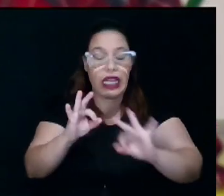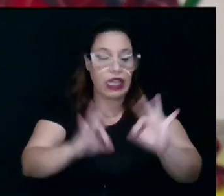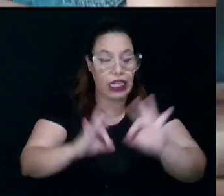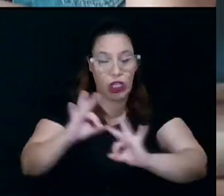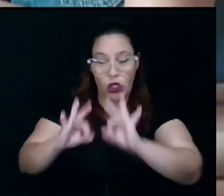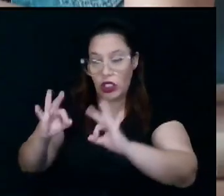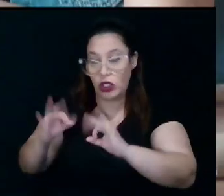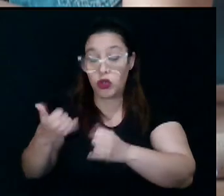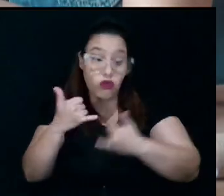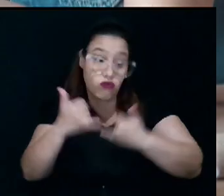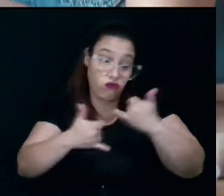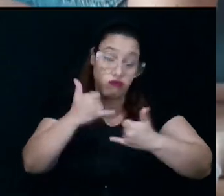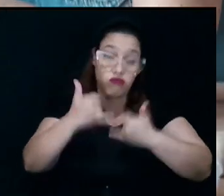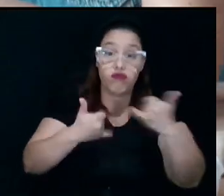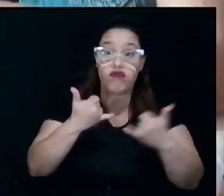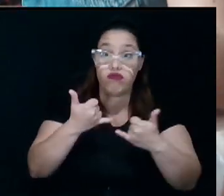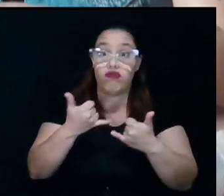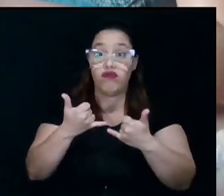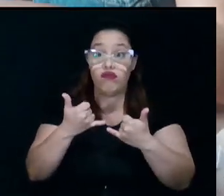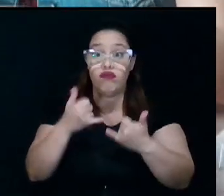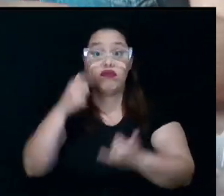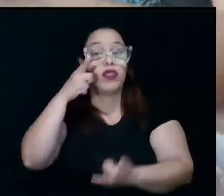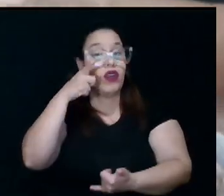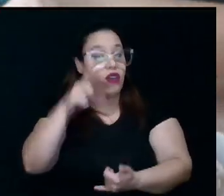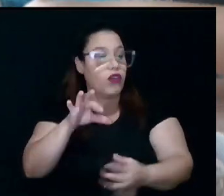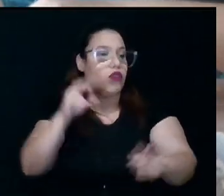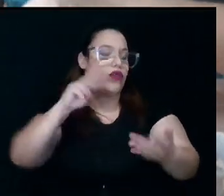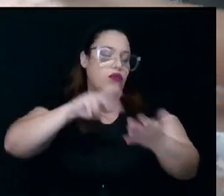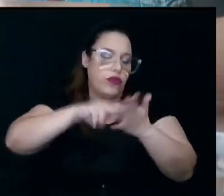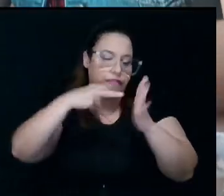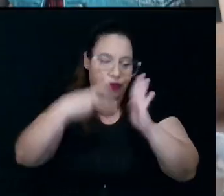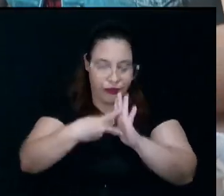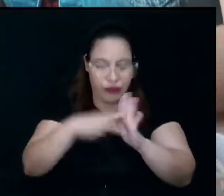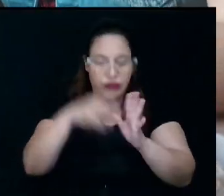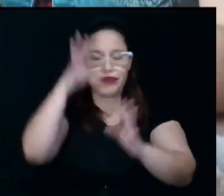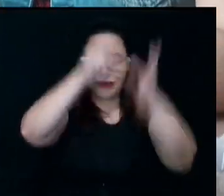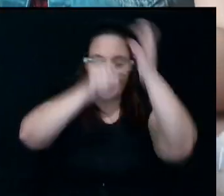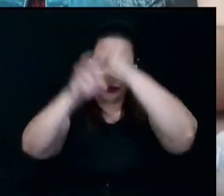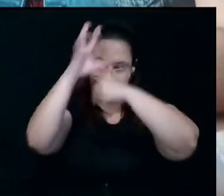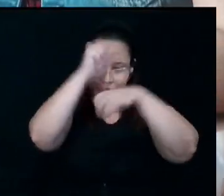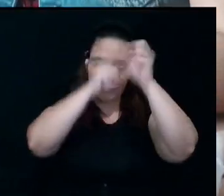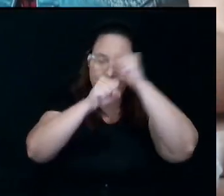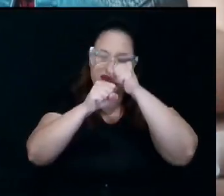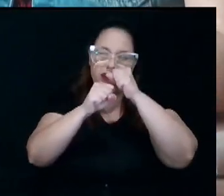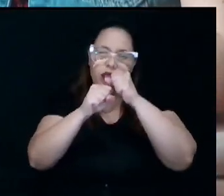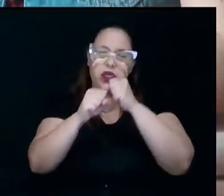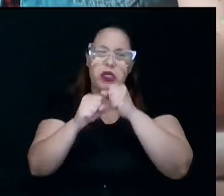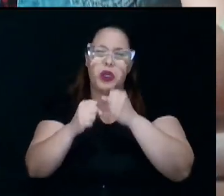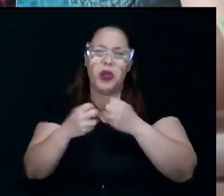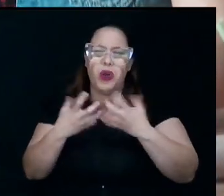e consegue dar mais significado para aquilo que você está aprendendo. Deixa de ser algo tão, às